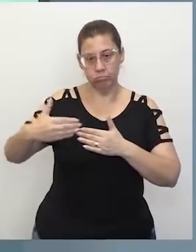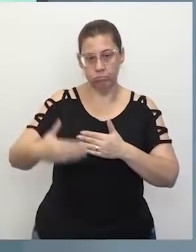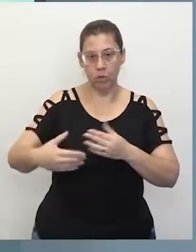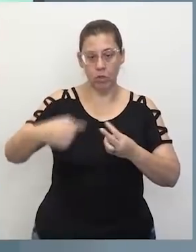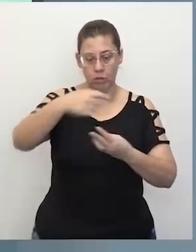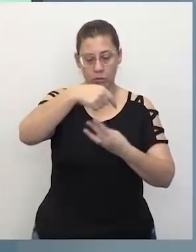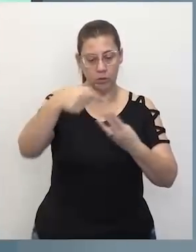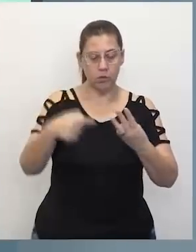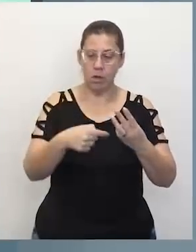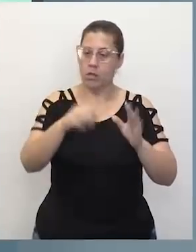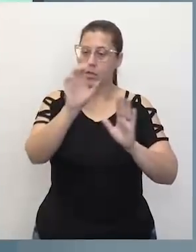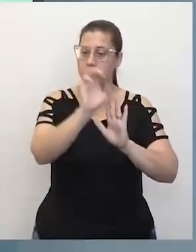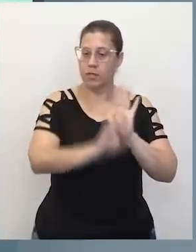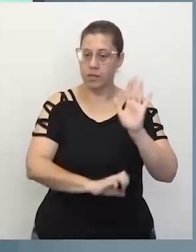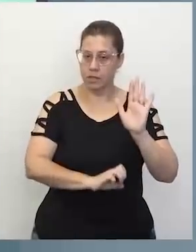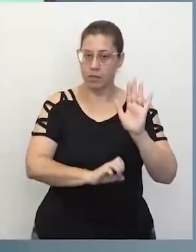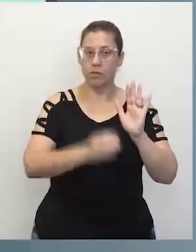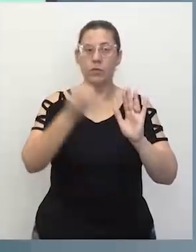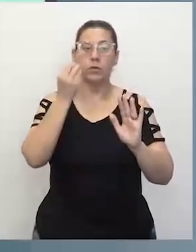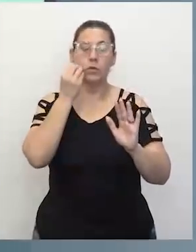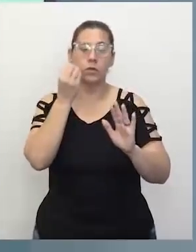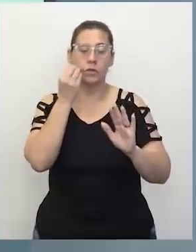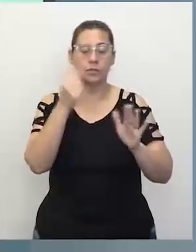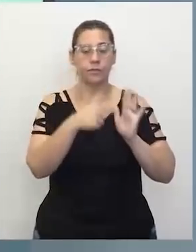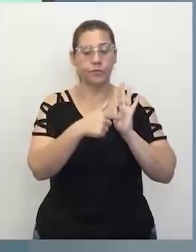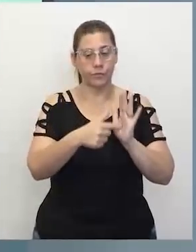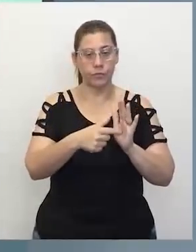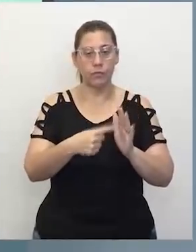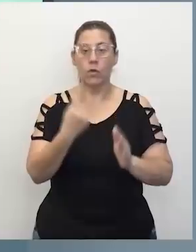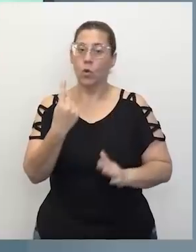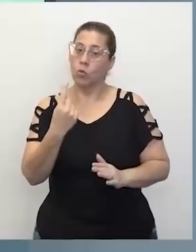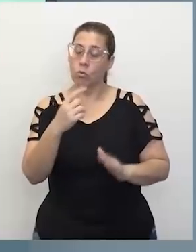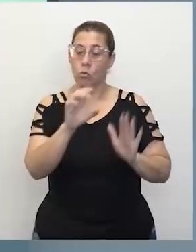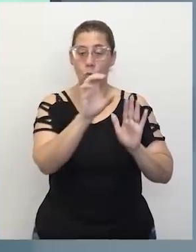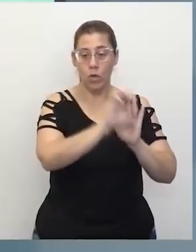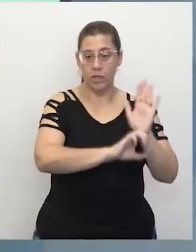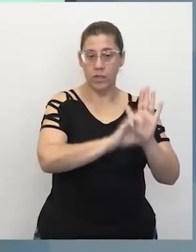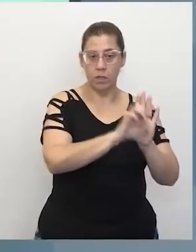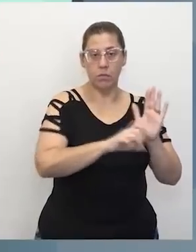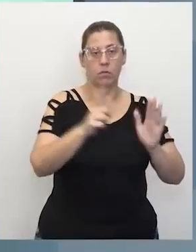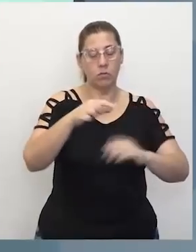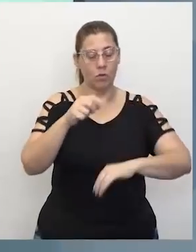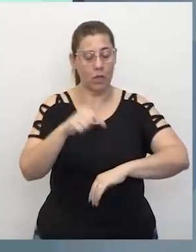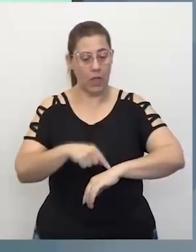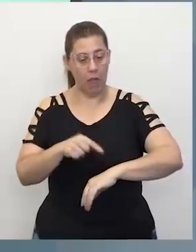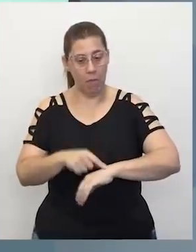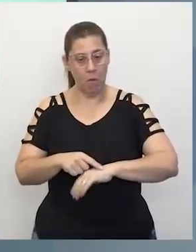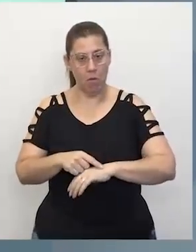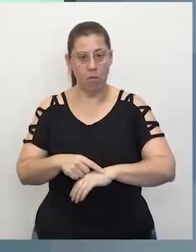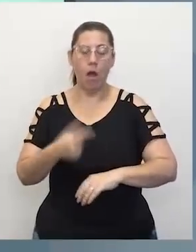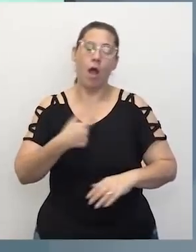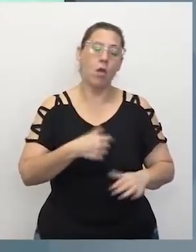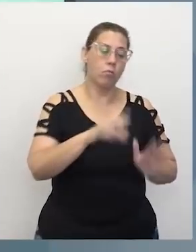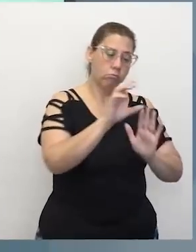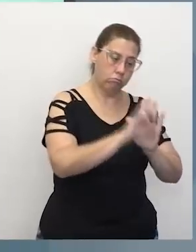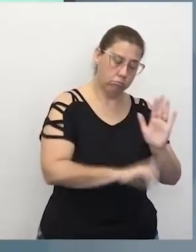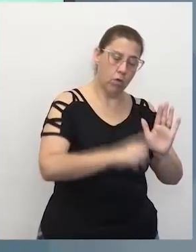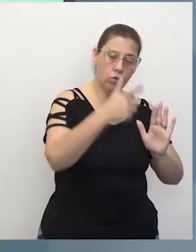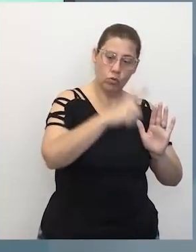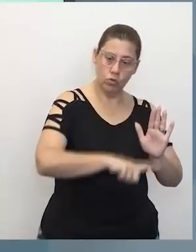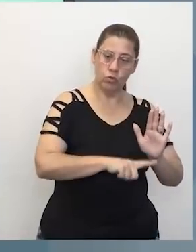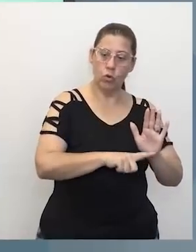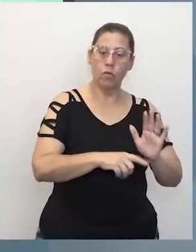3 exercícios, tá? Nós vamos fazer o seguinte, eu vou fazer um como exemplo, vocês vão ter tempo para fazer outro. Eu faço mais um exemplo fazendo